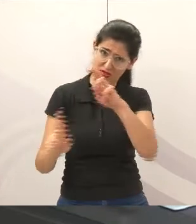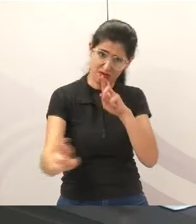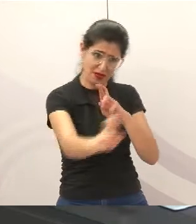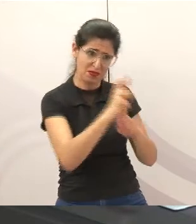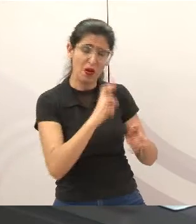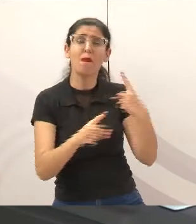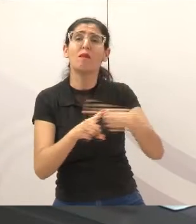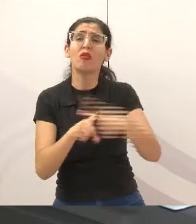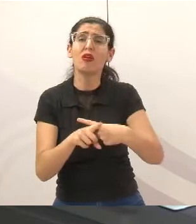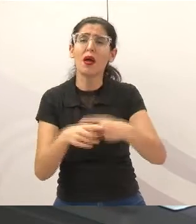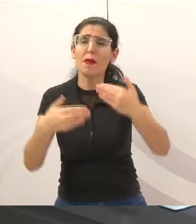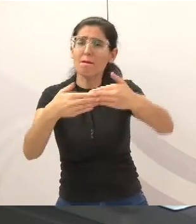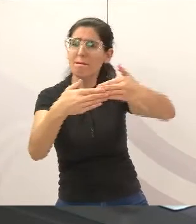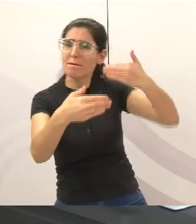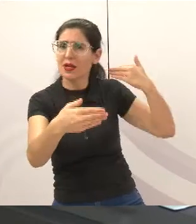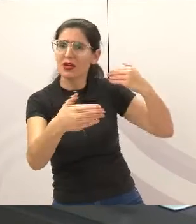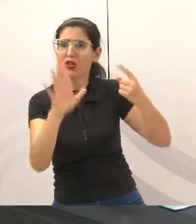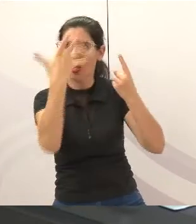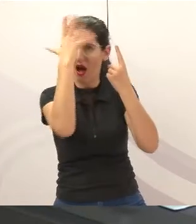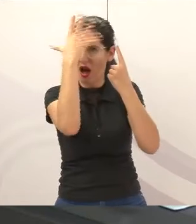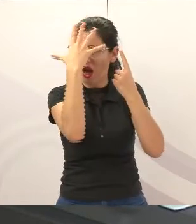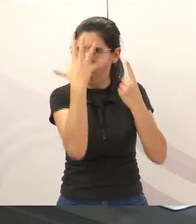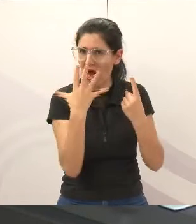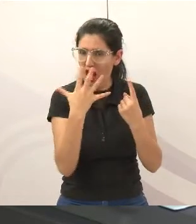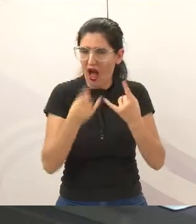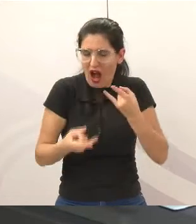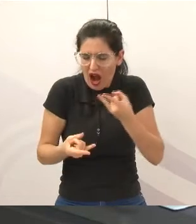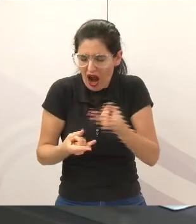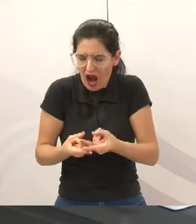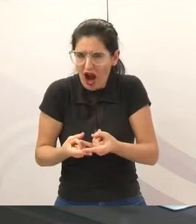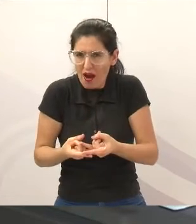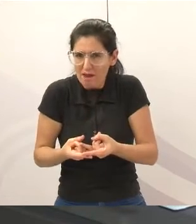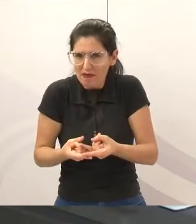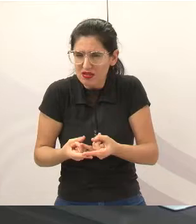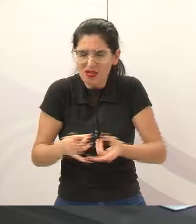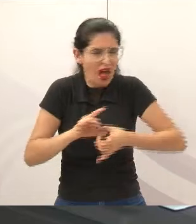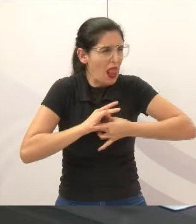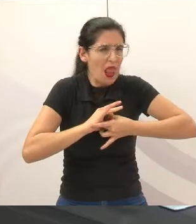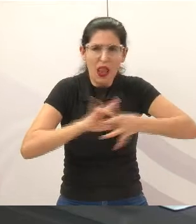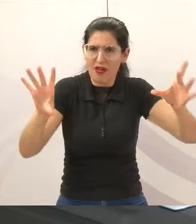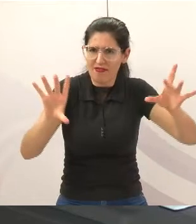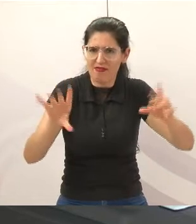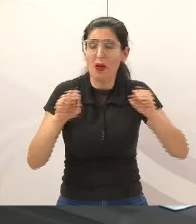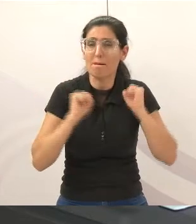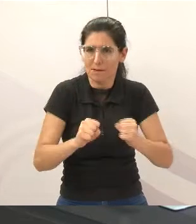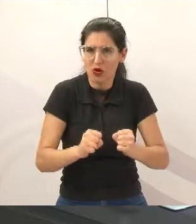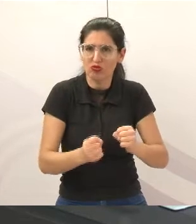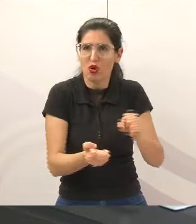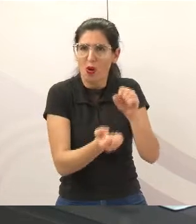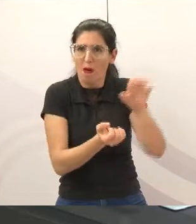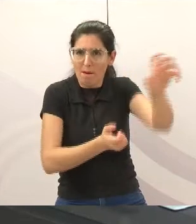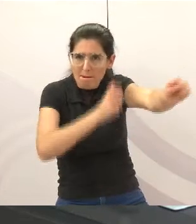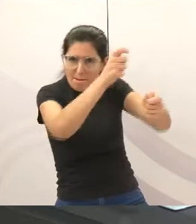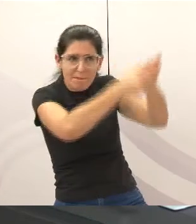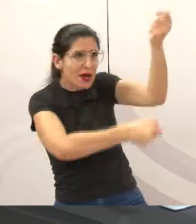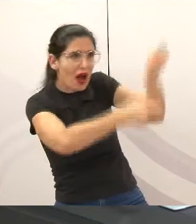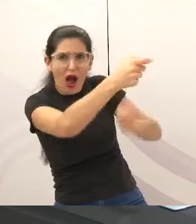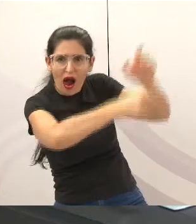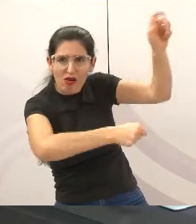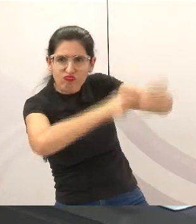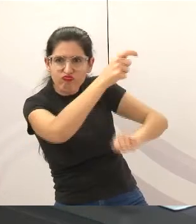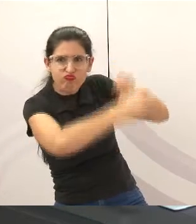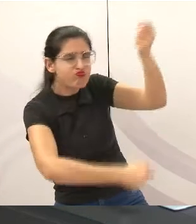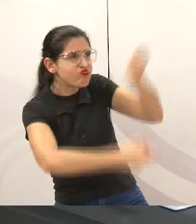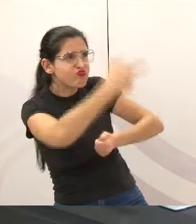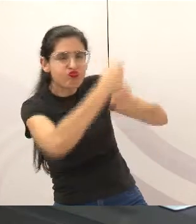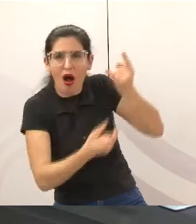carnaval, coloca-se camisinha à vontade no posto de saúde e as pessoas podem ir lá pegar quantas unidades